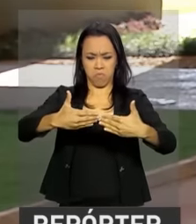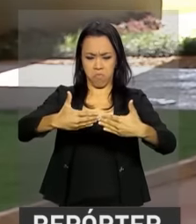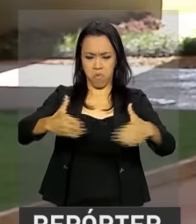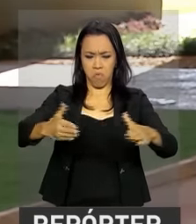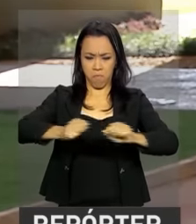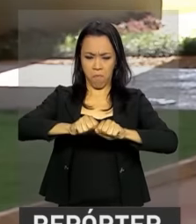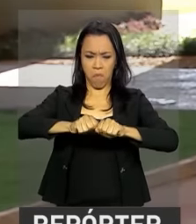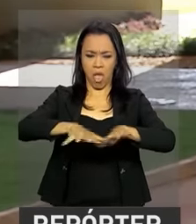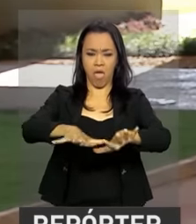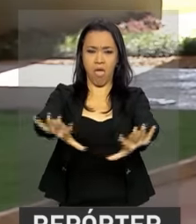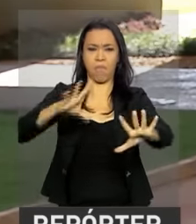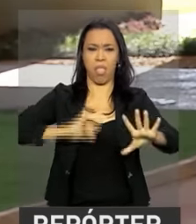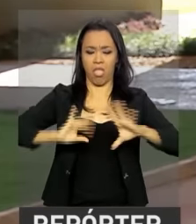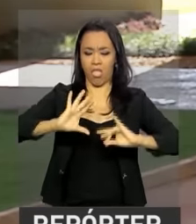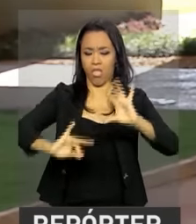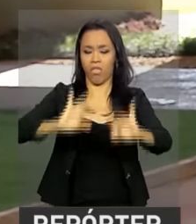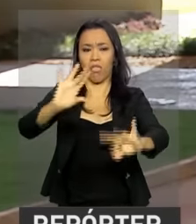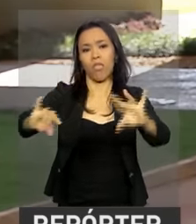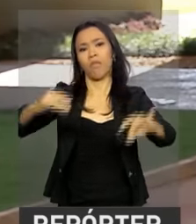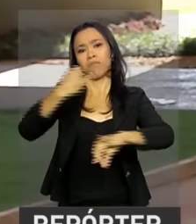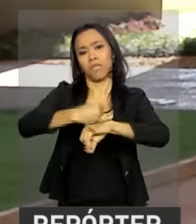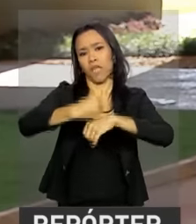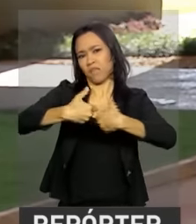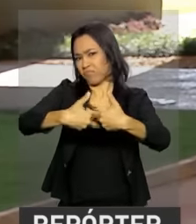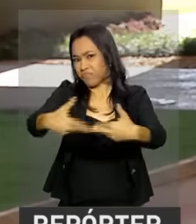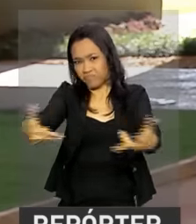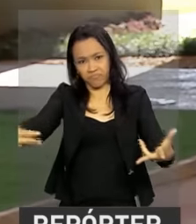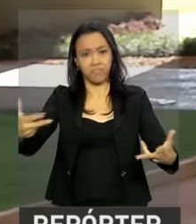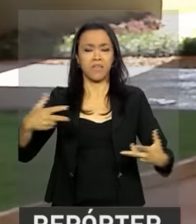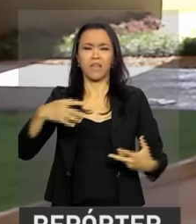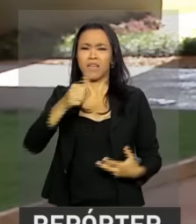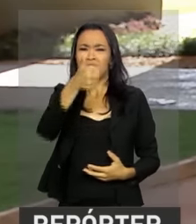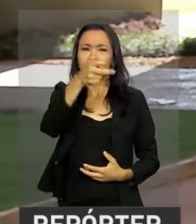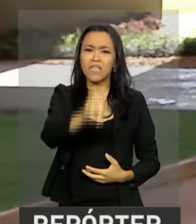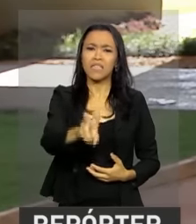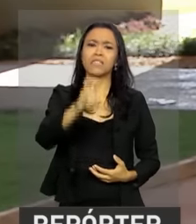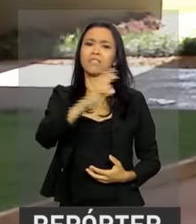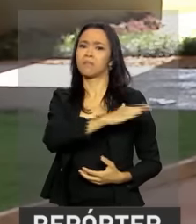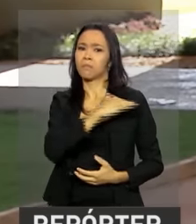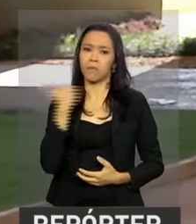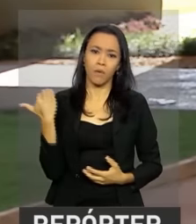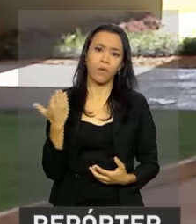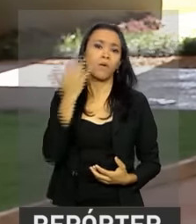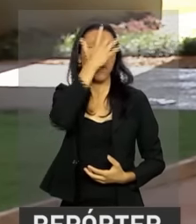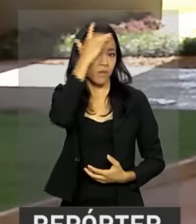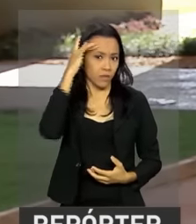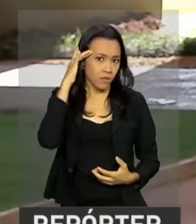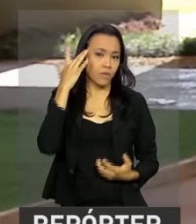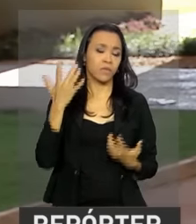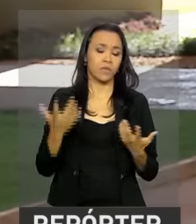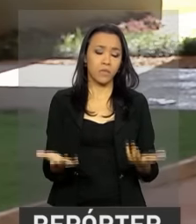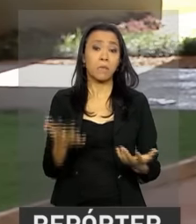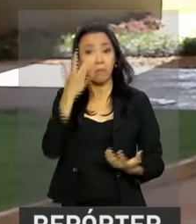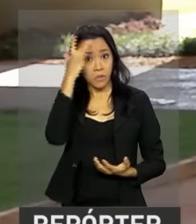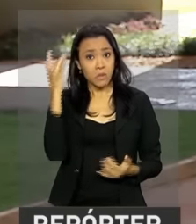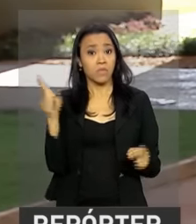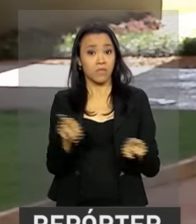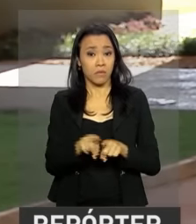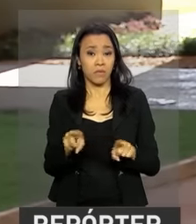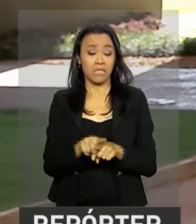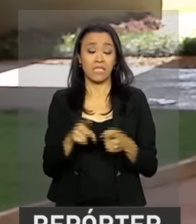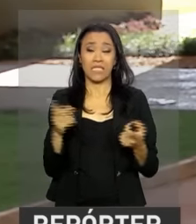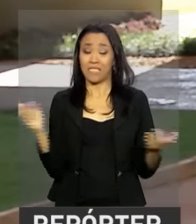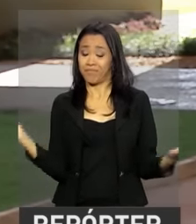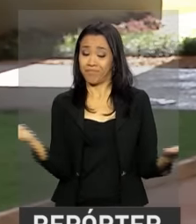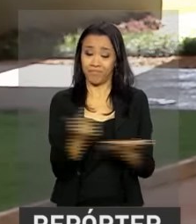5 de novembro do ano passado deixou mais de 15 mortos mortos deixou feridos também provocou